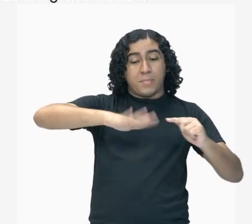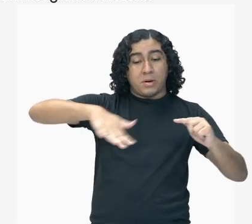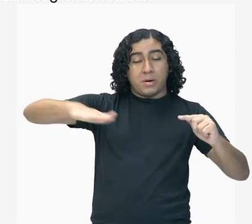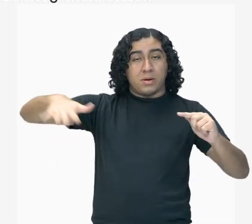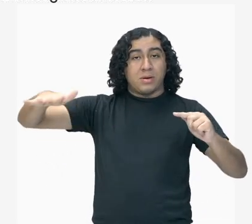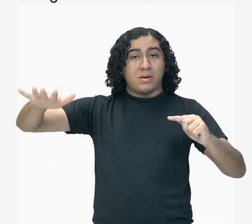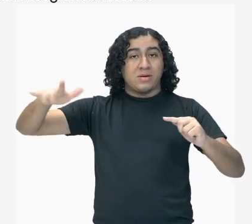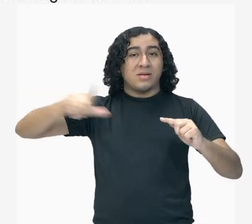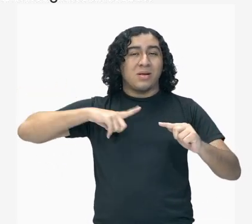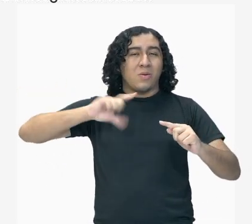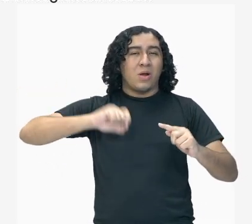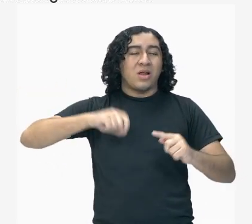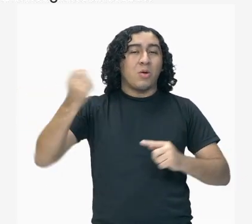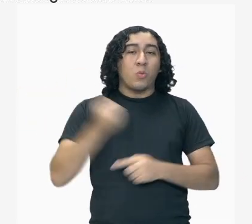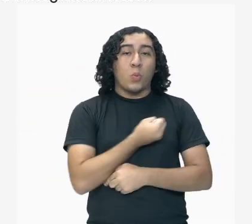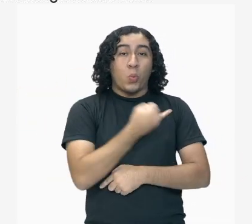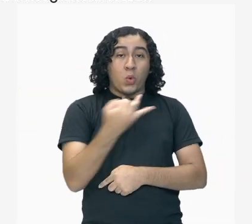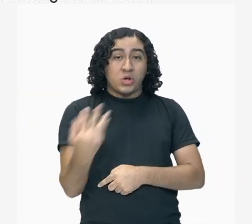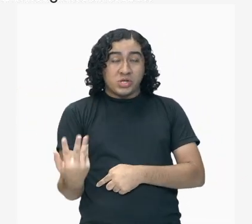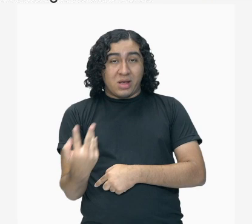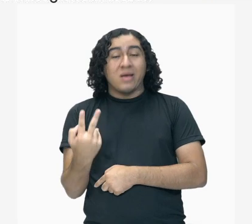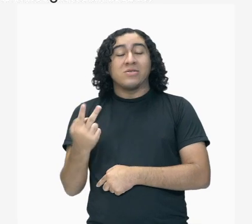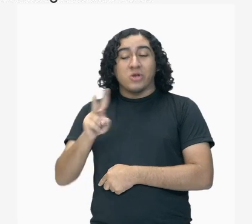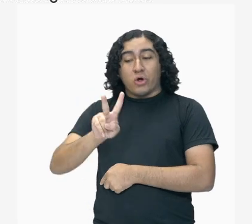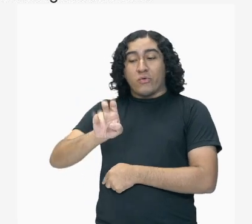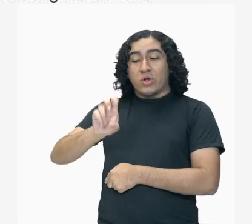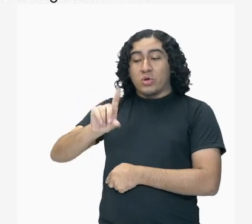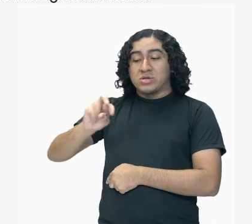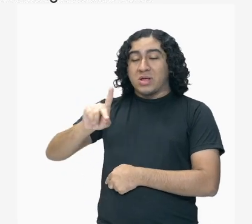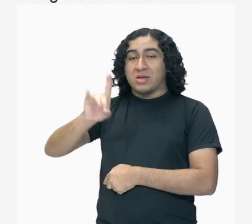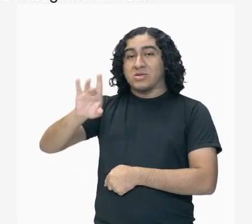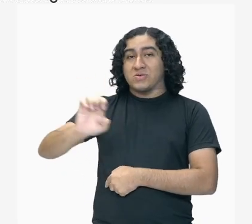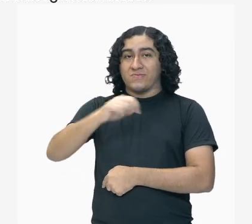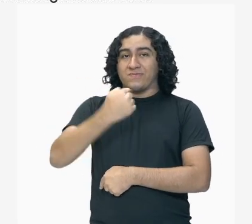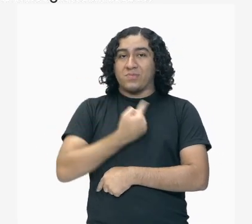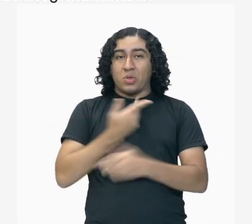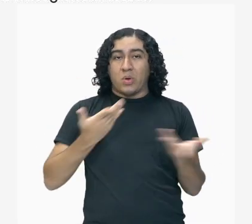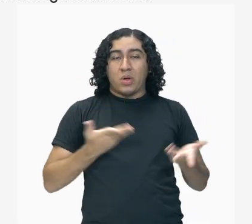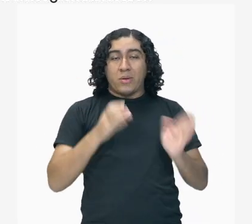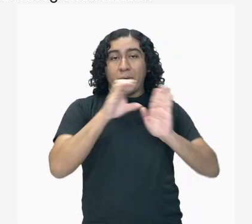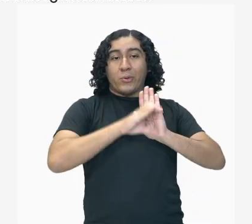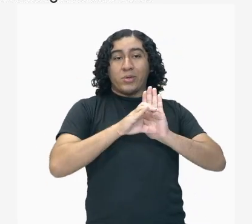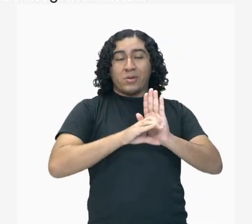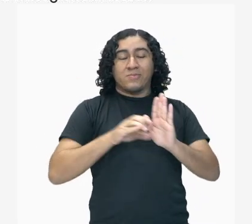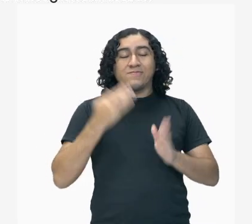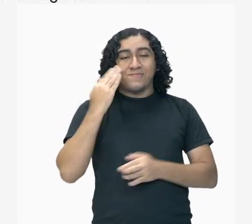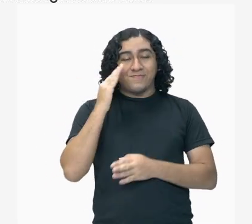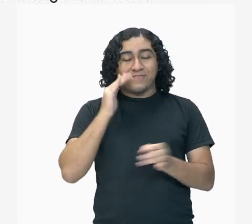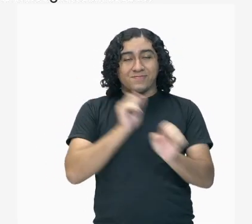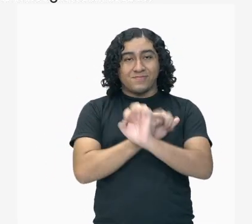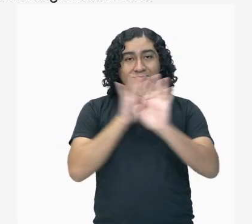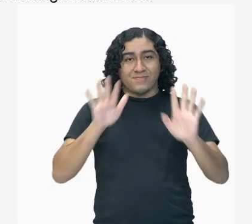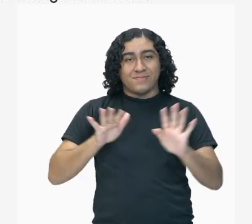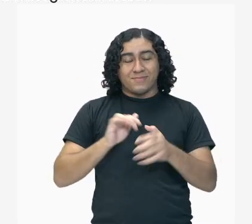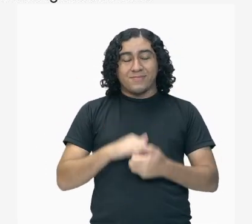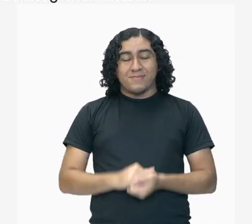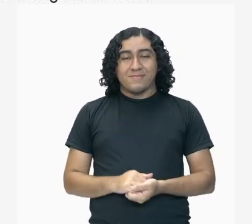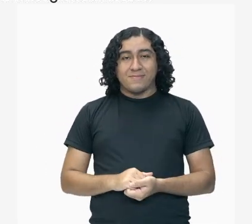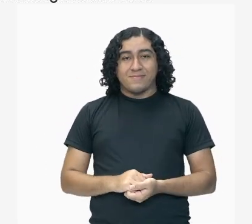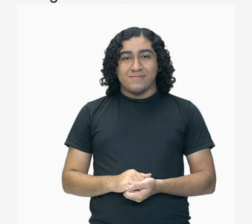com uma determinada velocidade que nós vamos conceituar a seguir né do decorrer da nossa